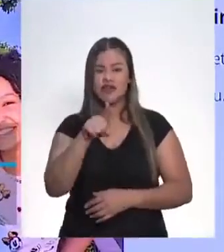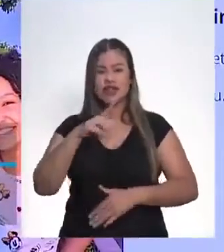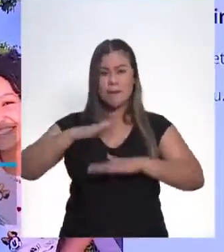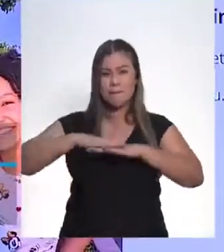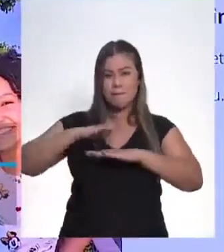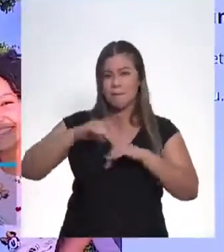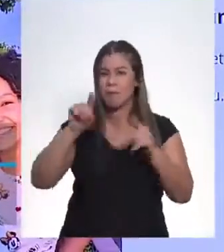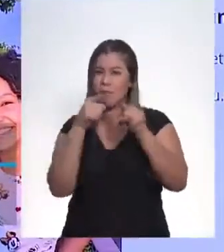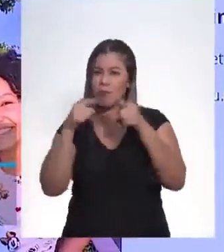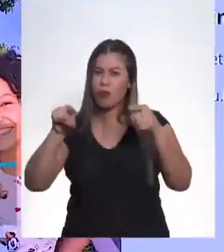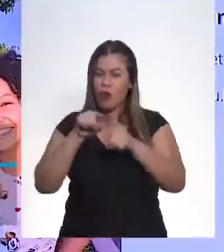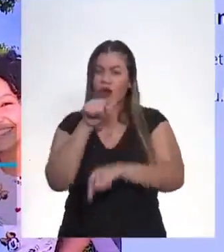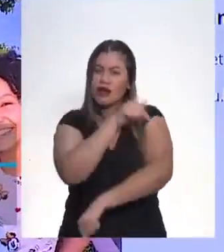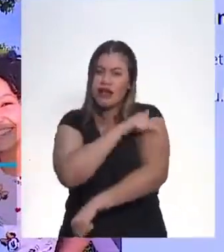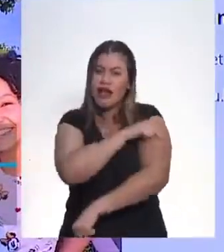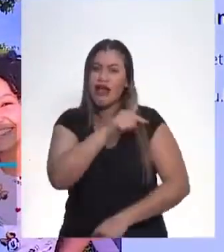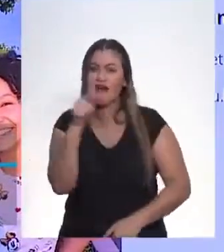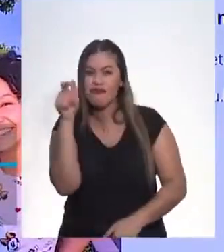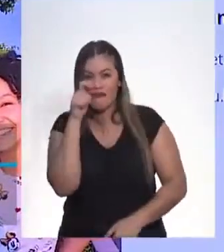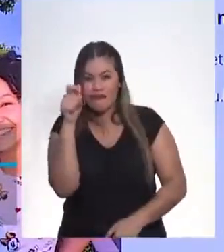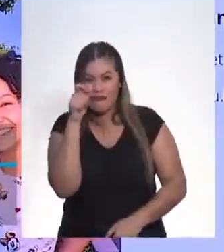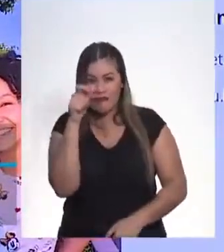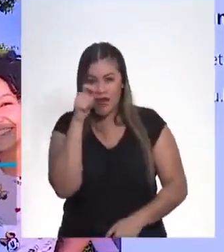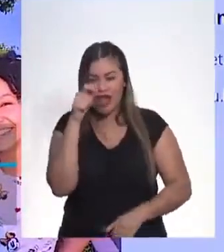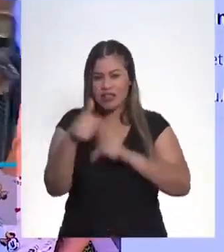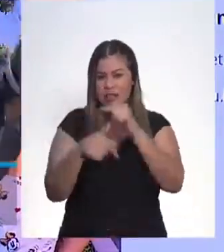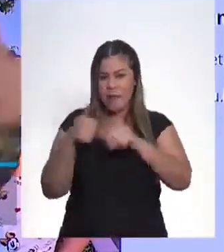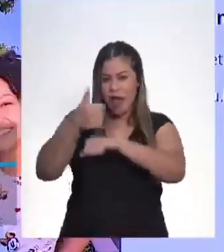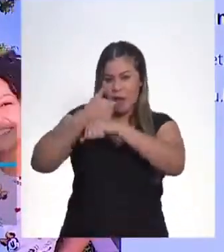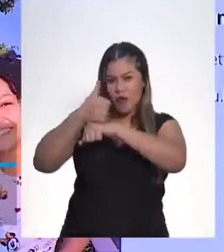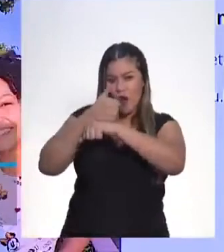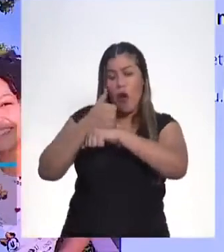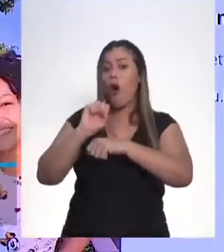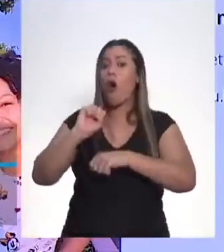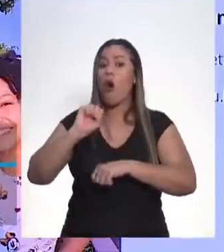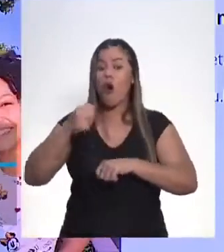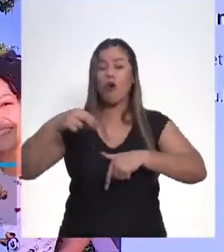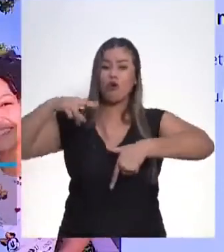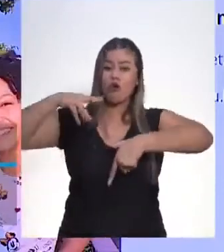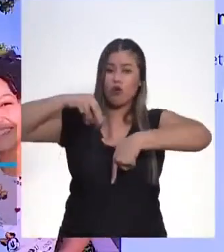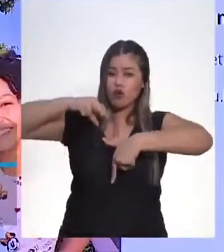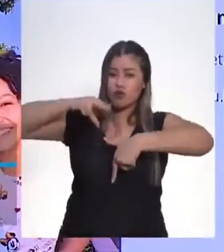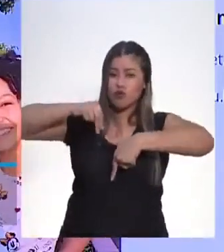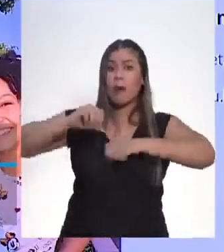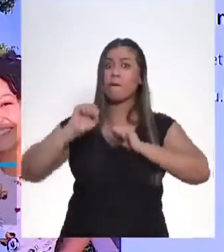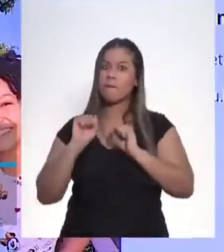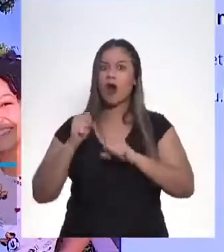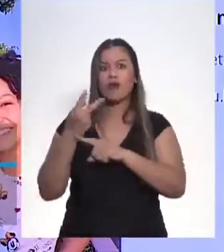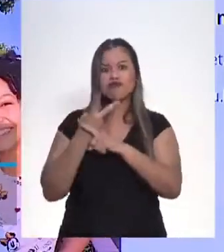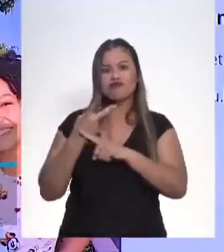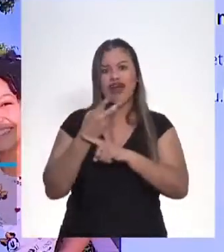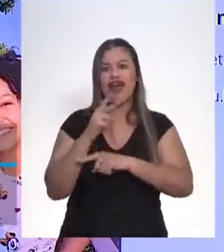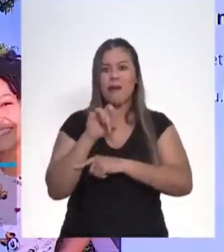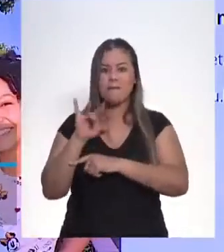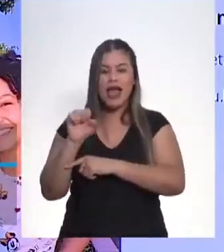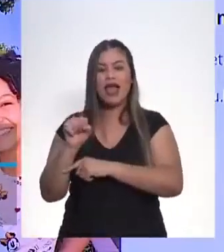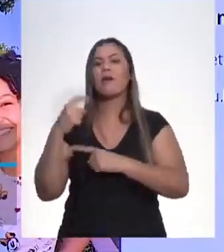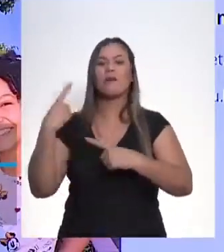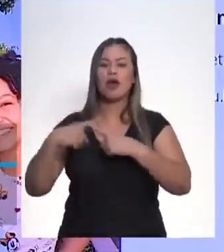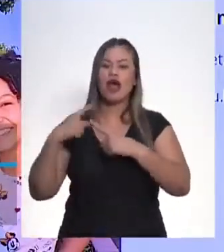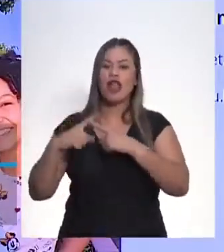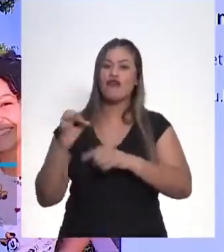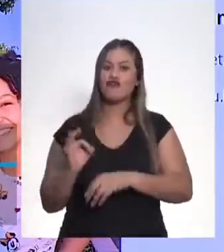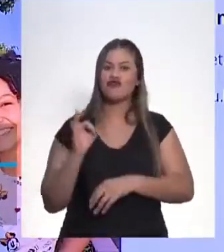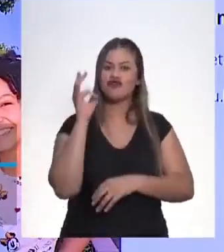essa aula do 7º ano aqui no CMSP, alguém lá da TV Cultura, procure a Rebeca, porque ela pode ser